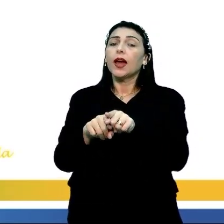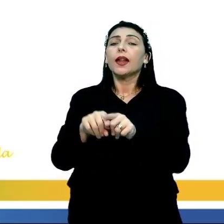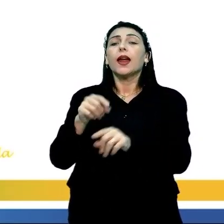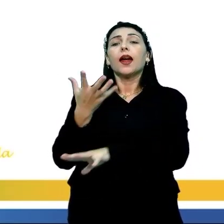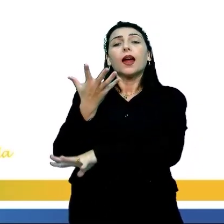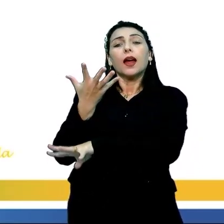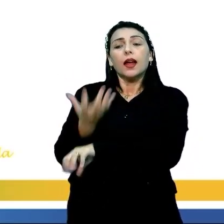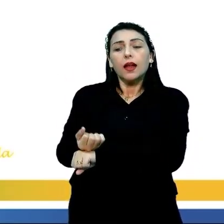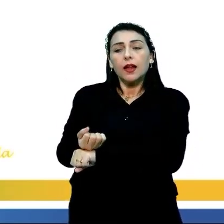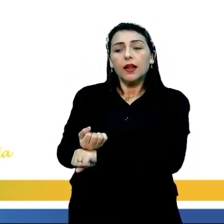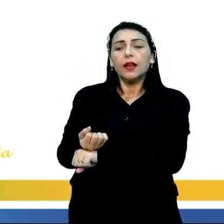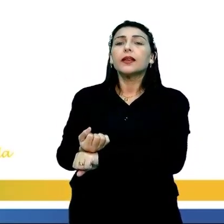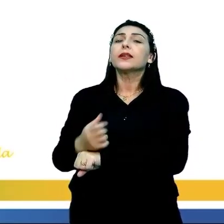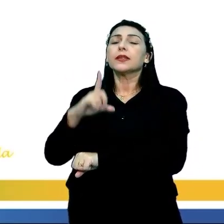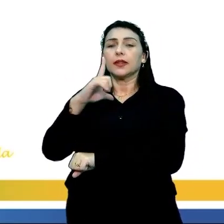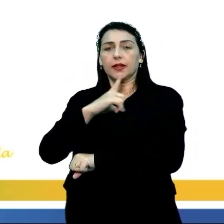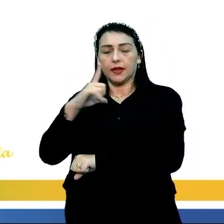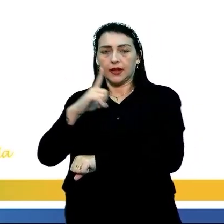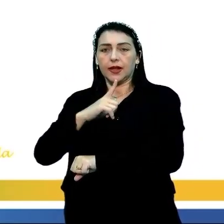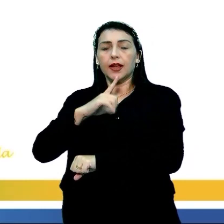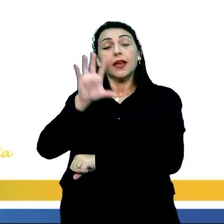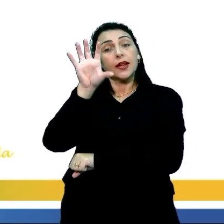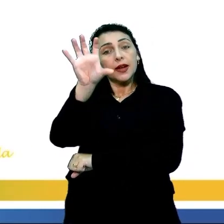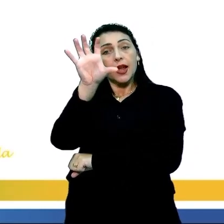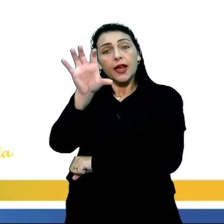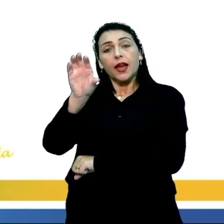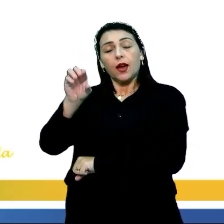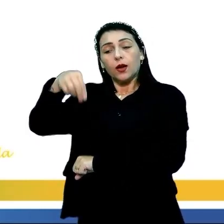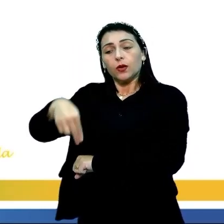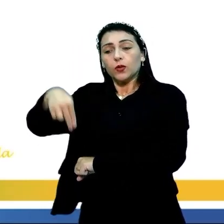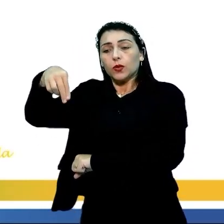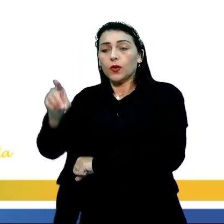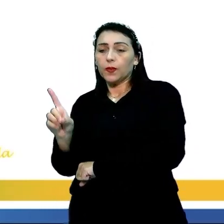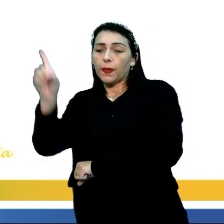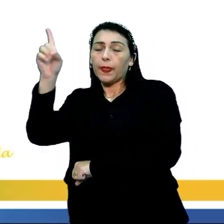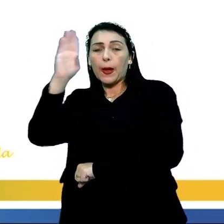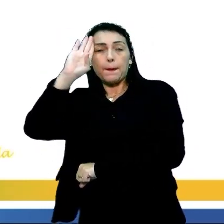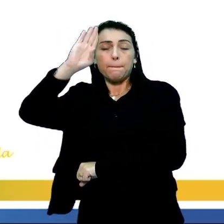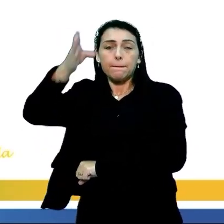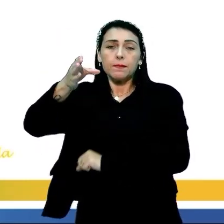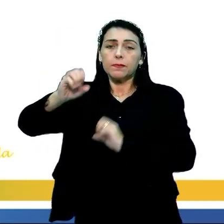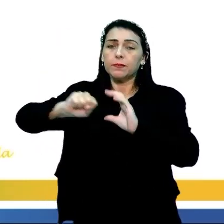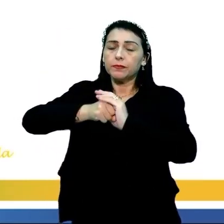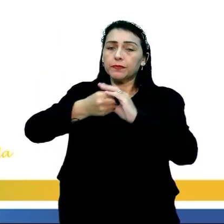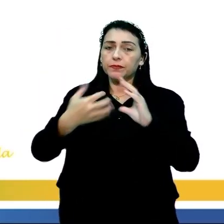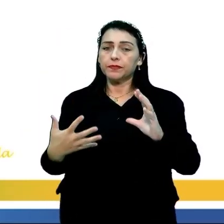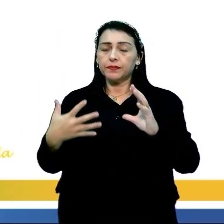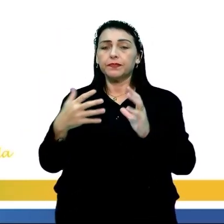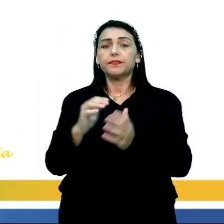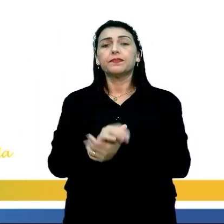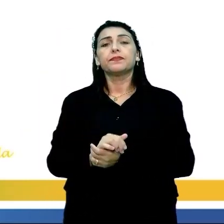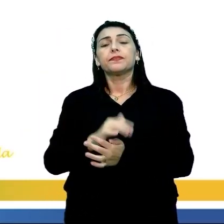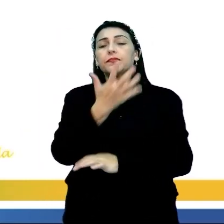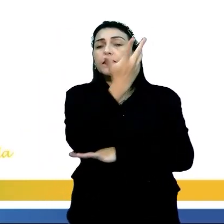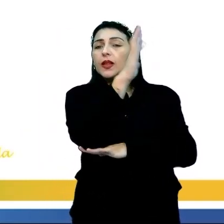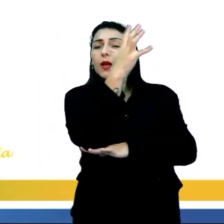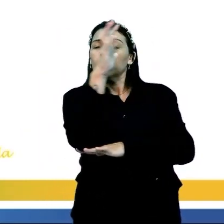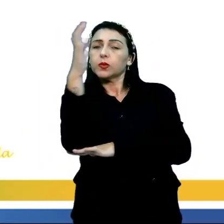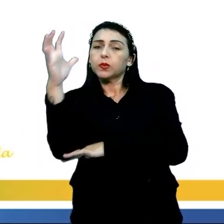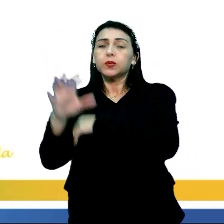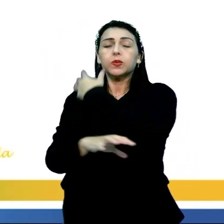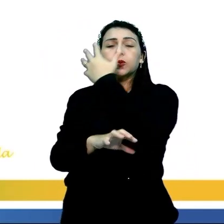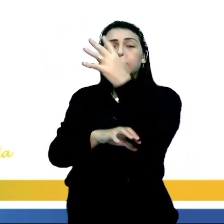caatinga, que ocorre lá na região Nordeste, ele tem como principal característica as árvores